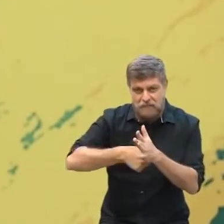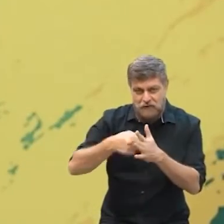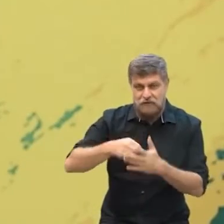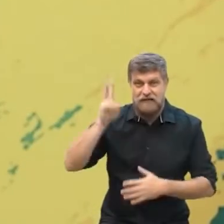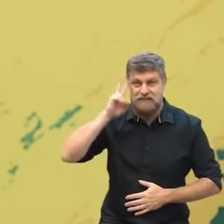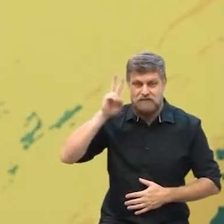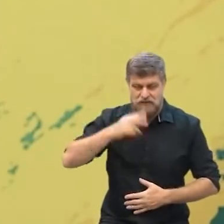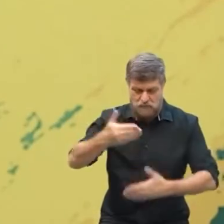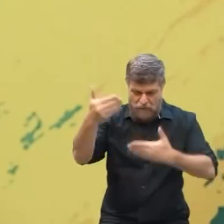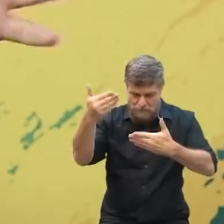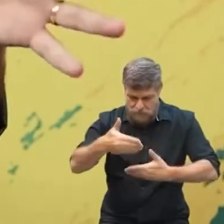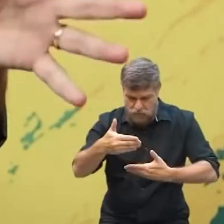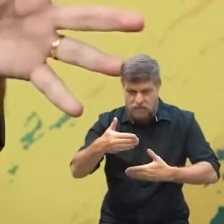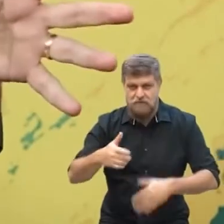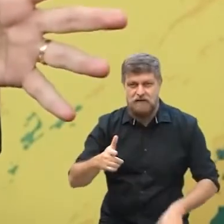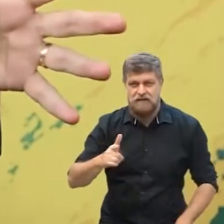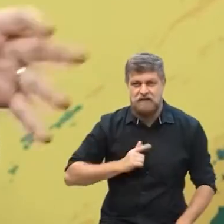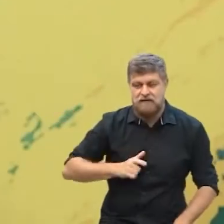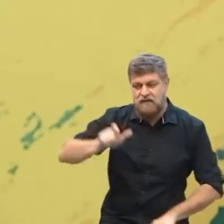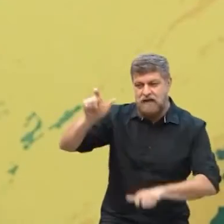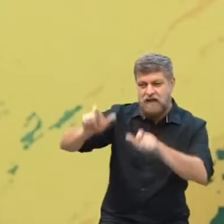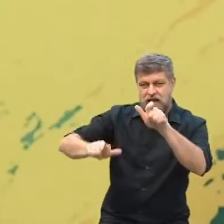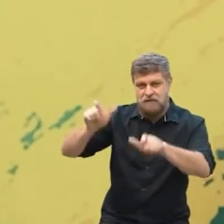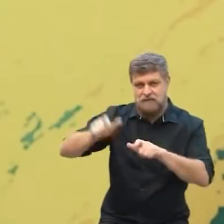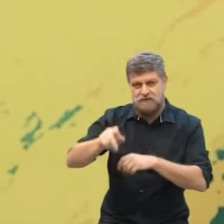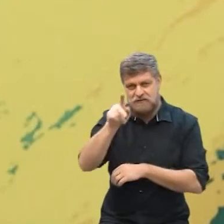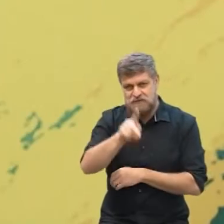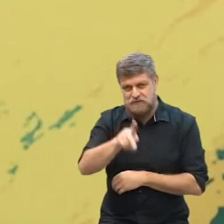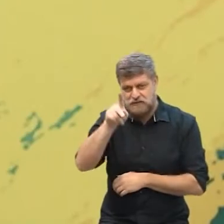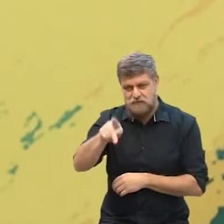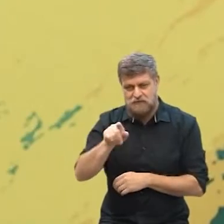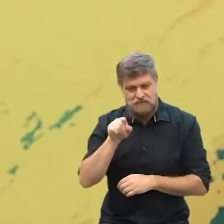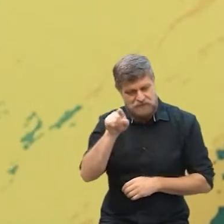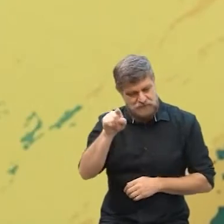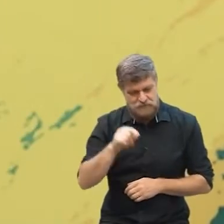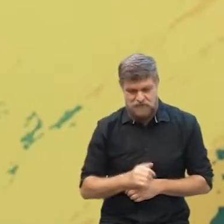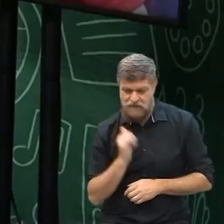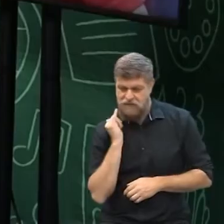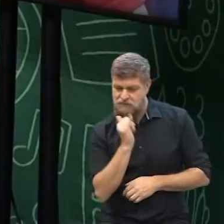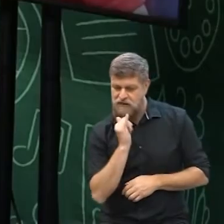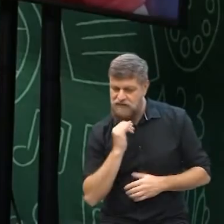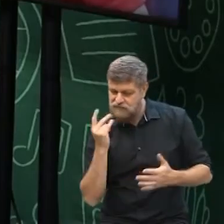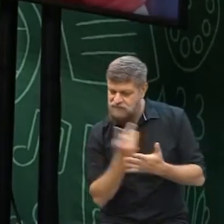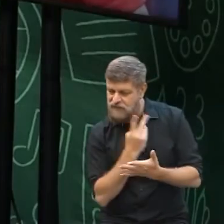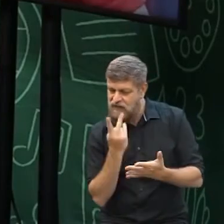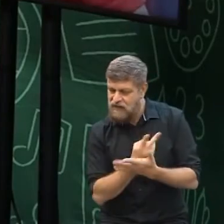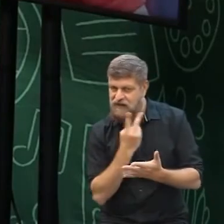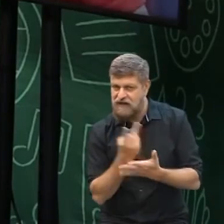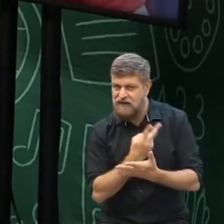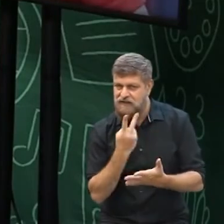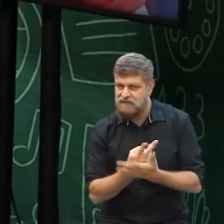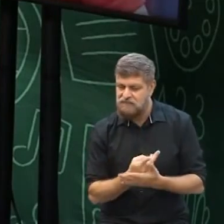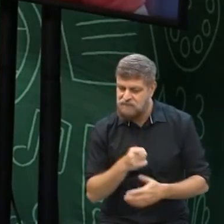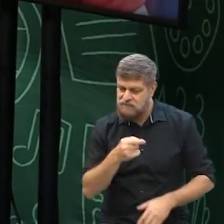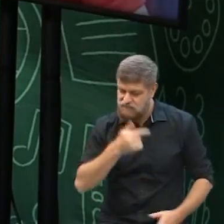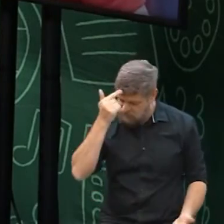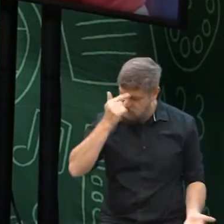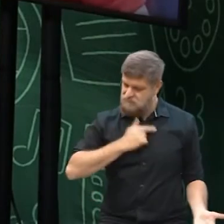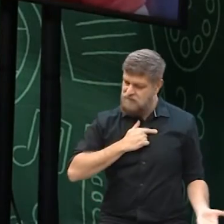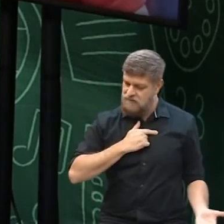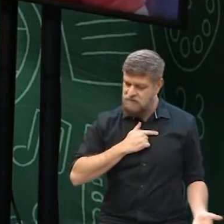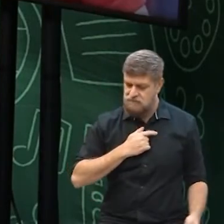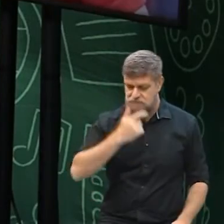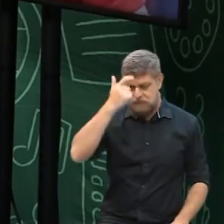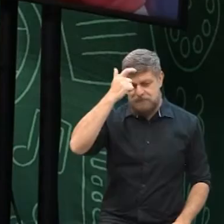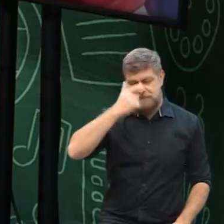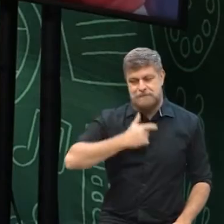caiu numa prova, até o pessoal falou, se o professor te falar que você está errado, paciência, mas